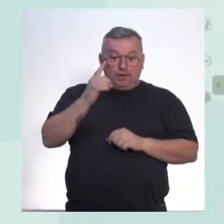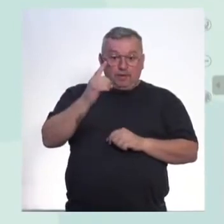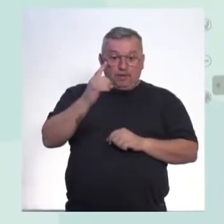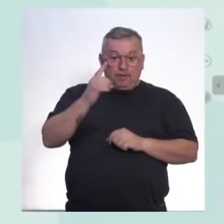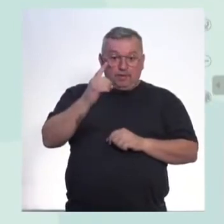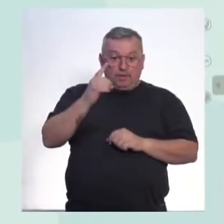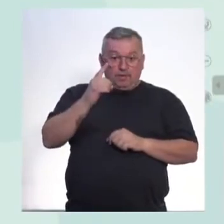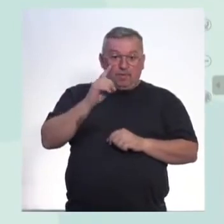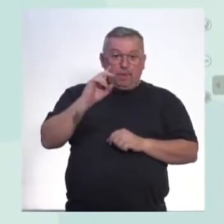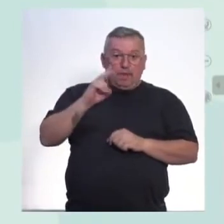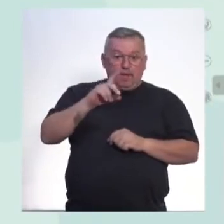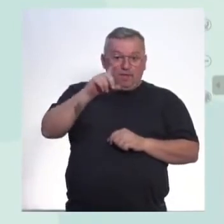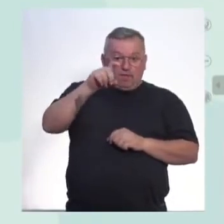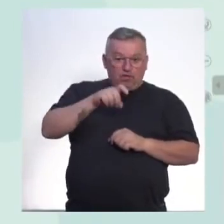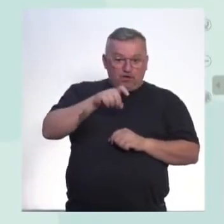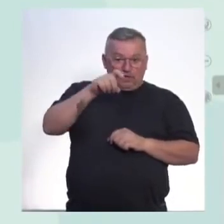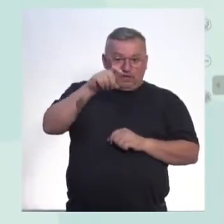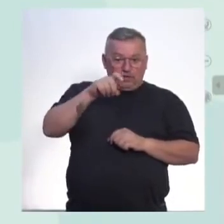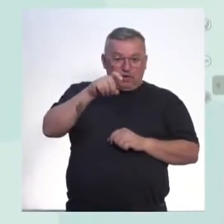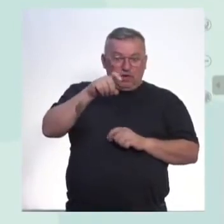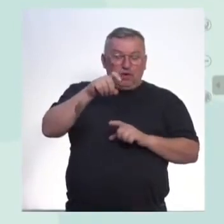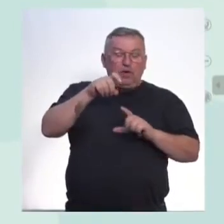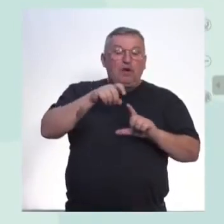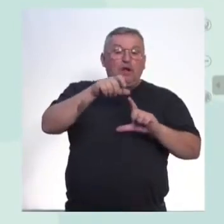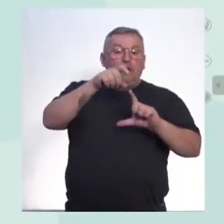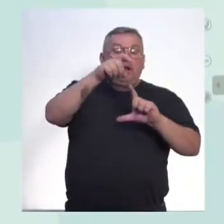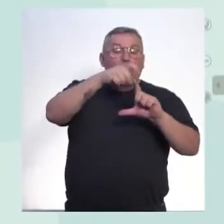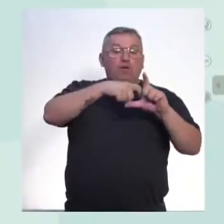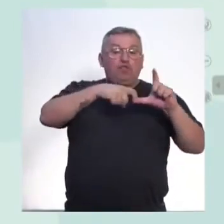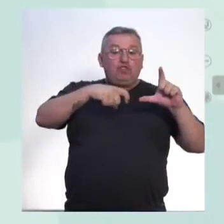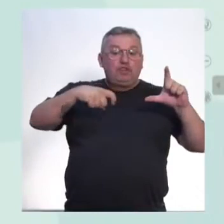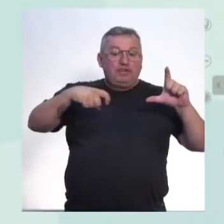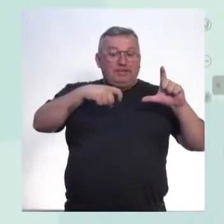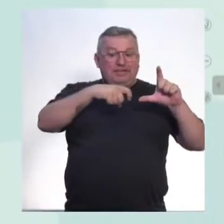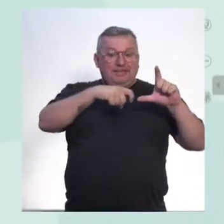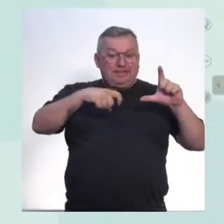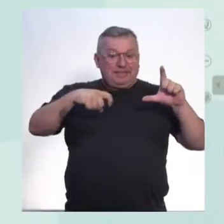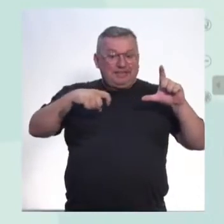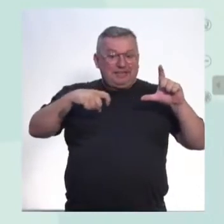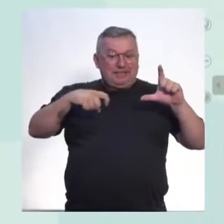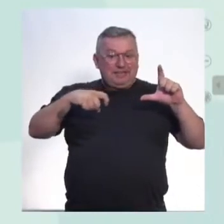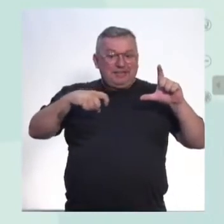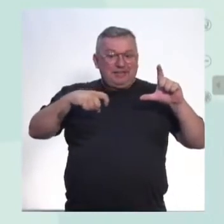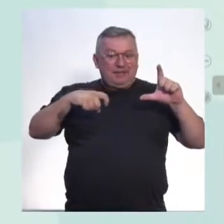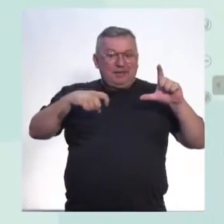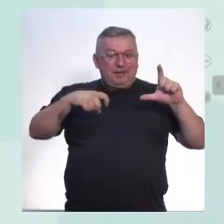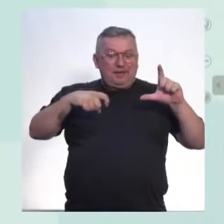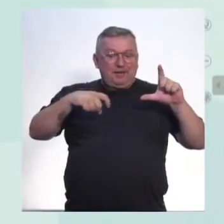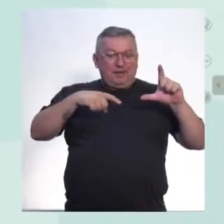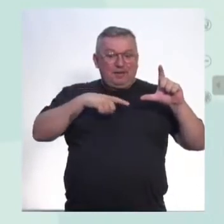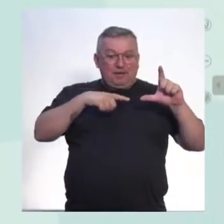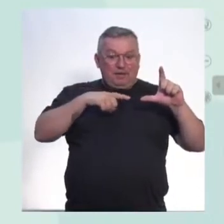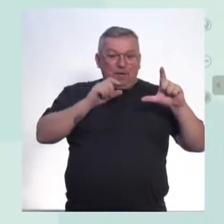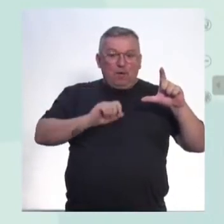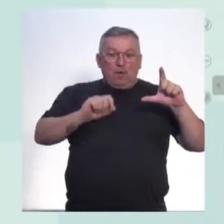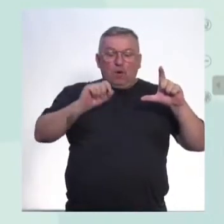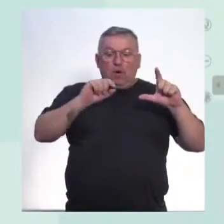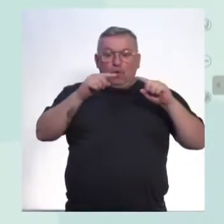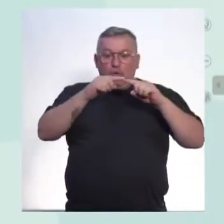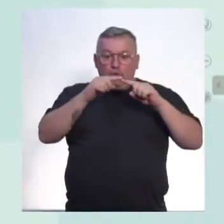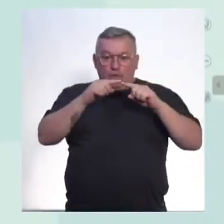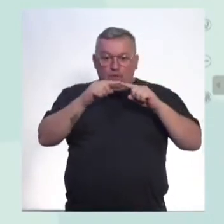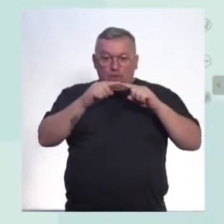do par ordenado, tá vendo? Par, você tem duas informações, tá ok? O valor associado